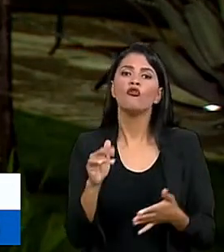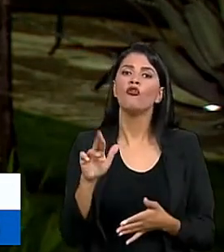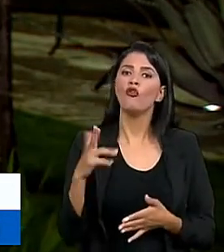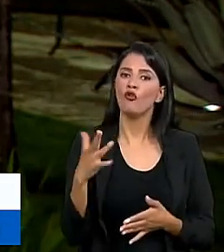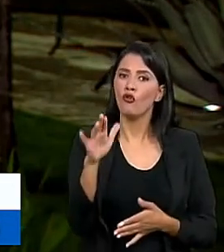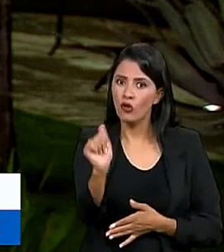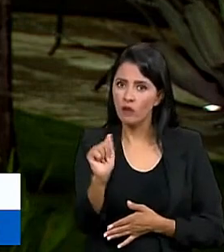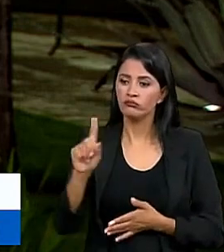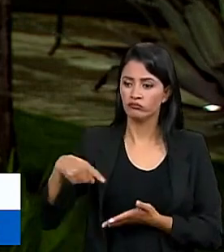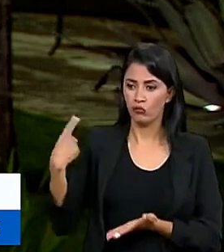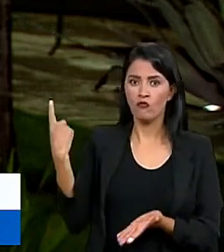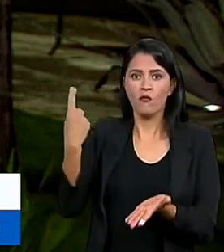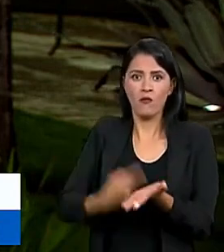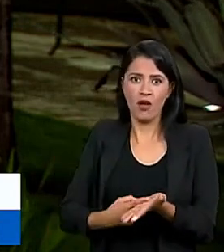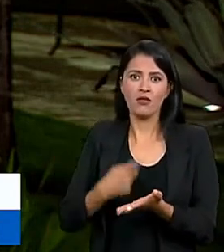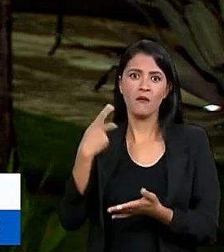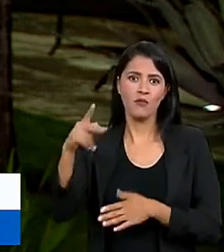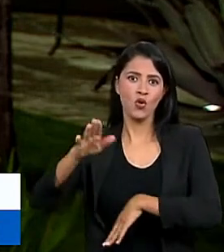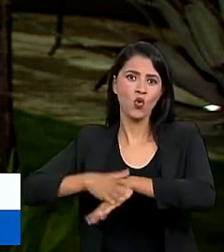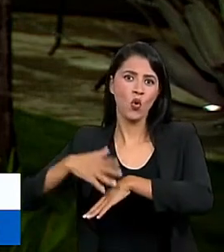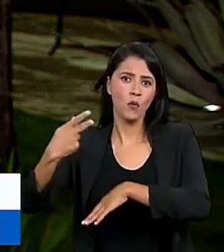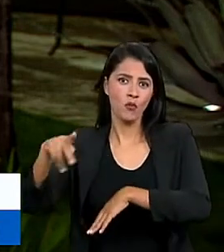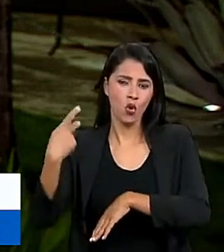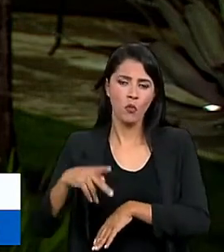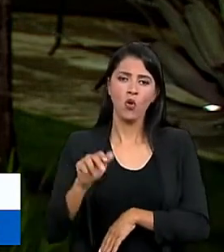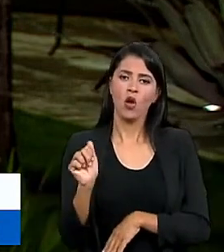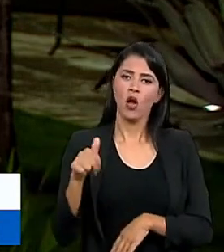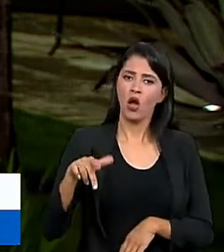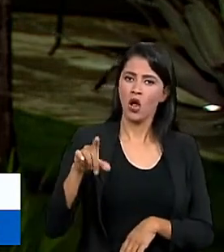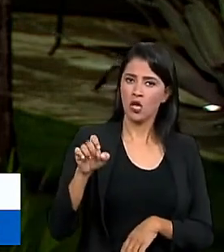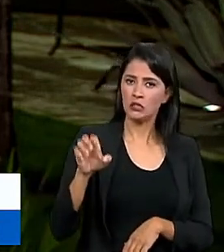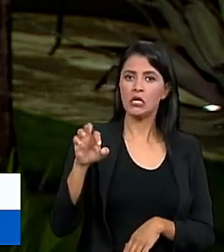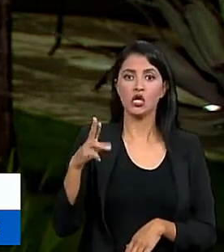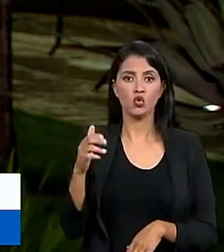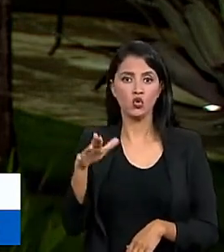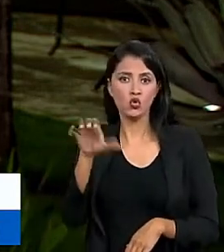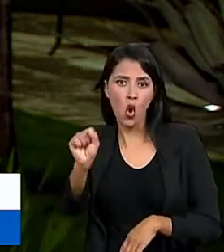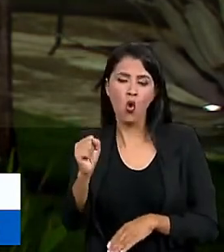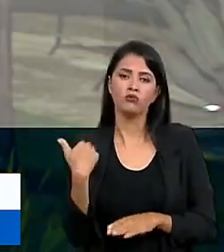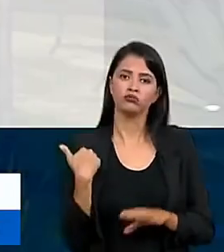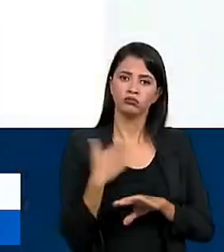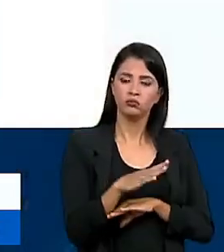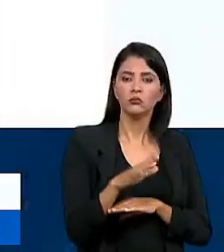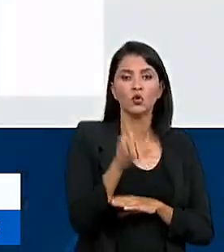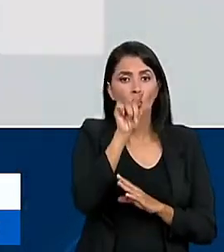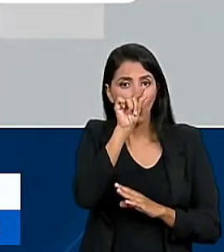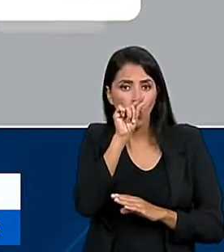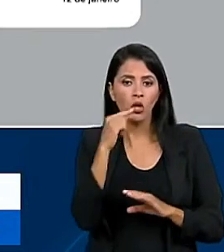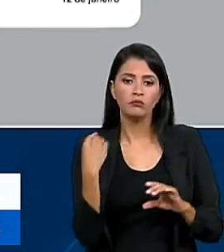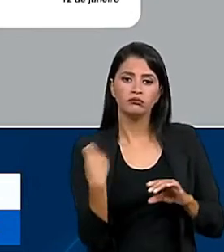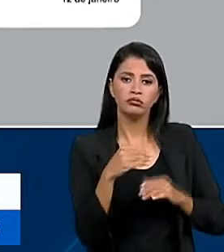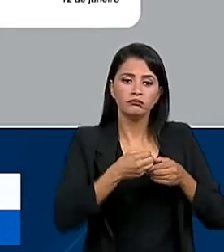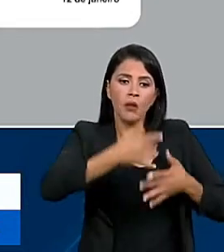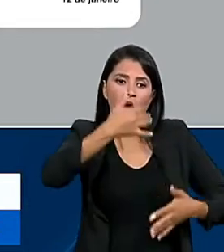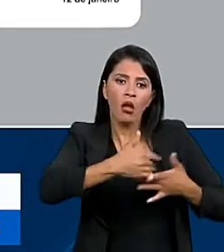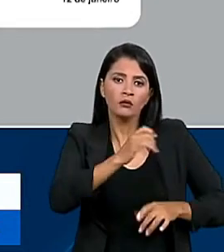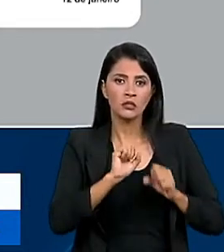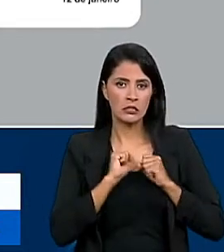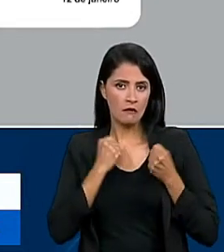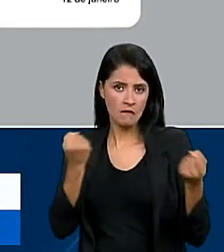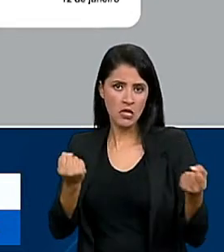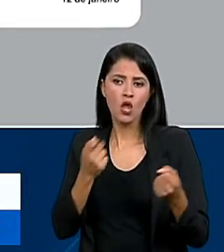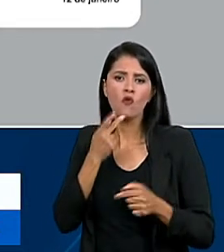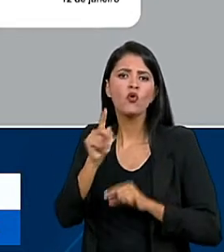e confirmada pelo próprio Anderson Torres, que por meio de uma série de postagens no Twitter se defendeu. Ele disse